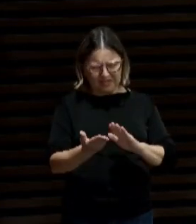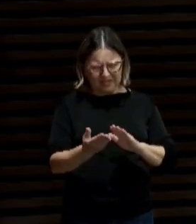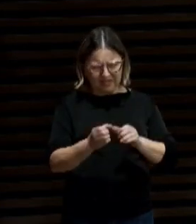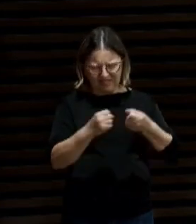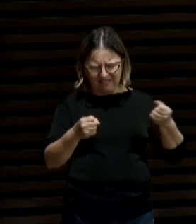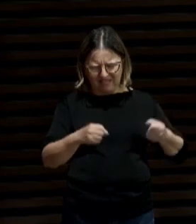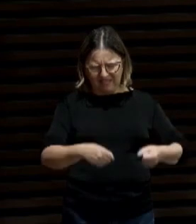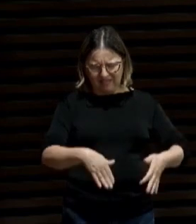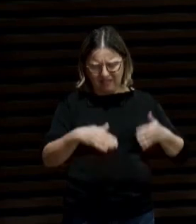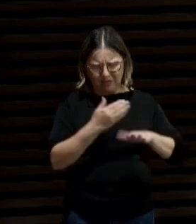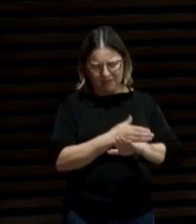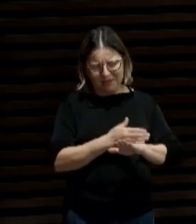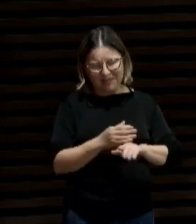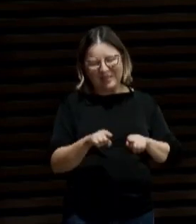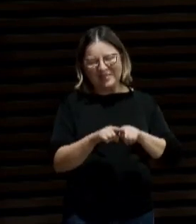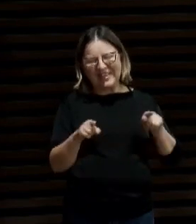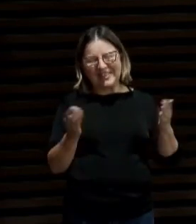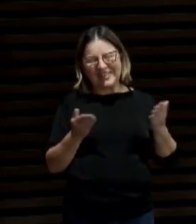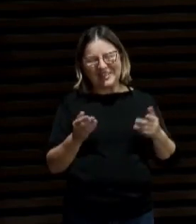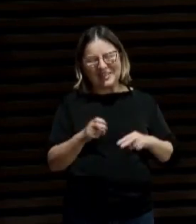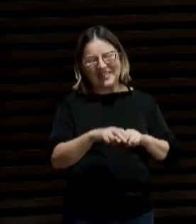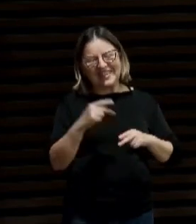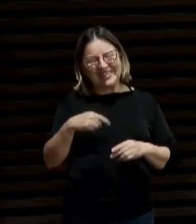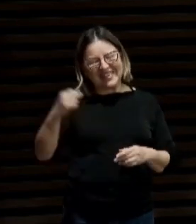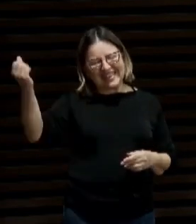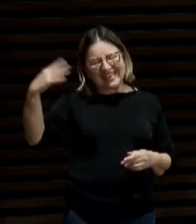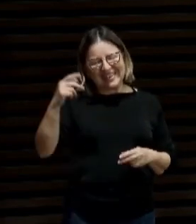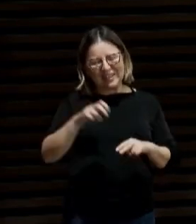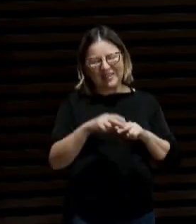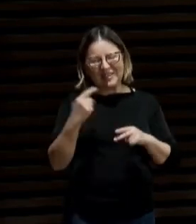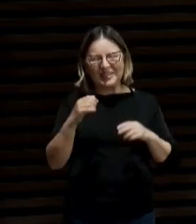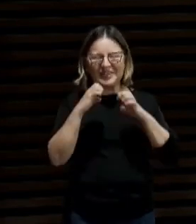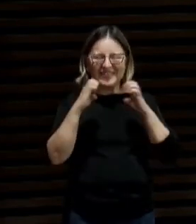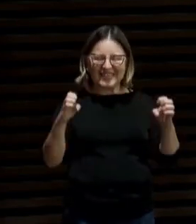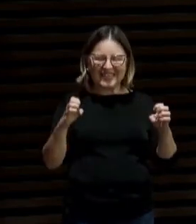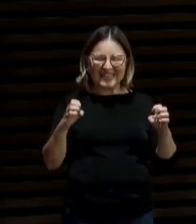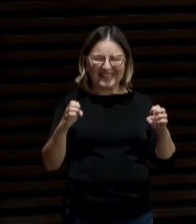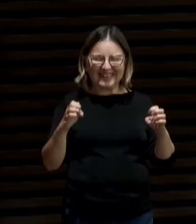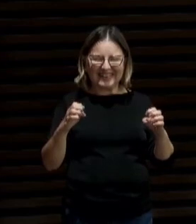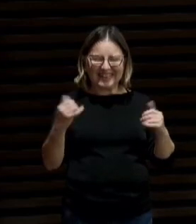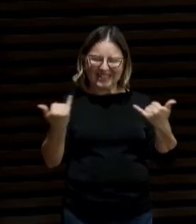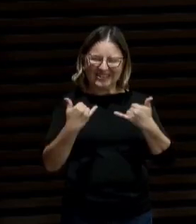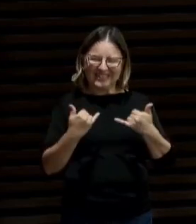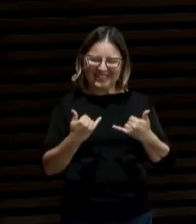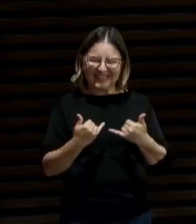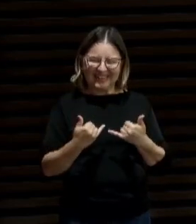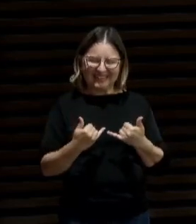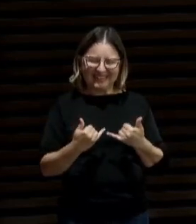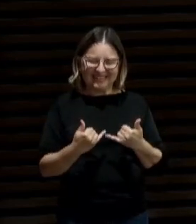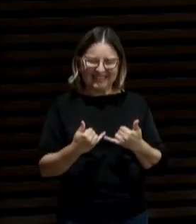branco. Mas hoje, pela Tua graça e pelo Teu Evangelho, que chegou até nós, também pela Tua graça, nós